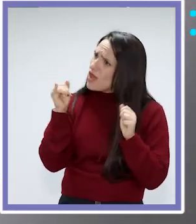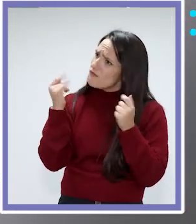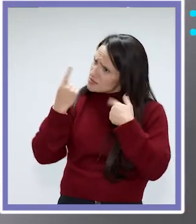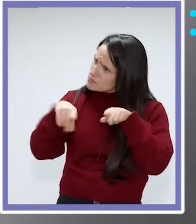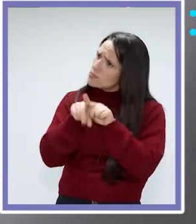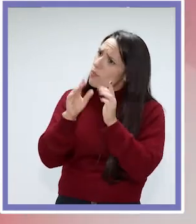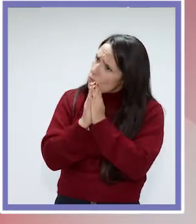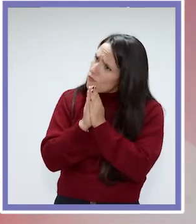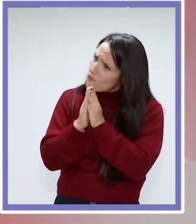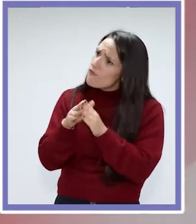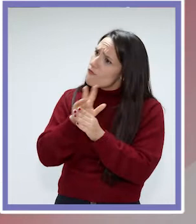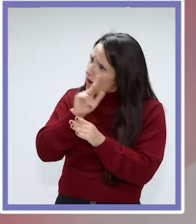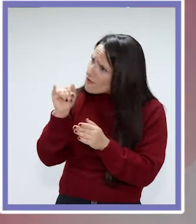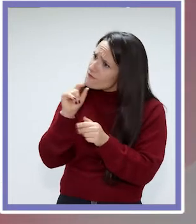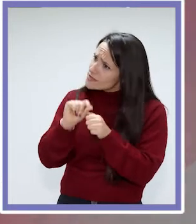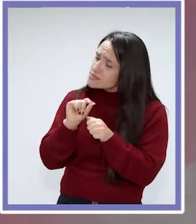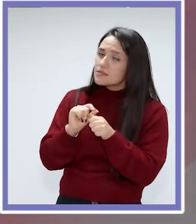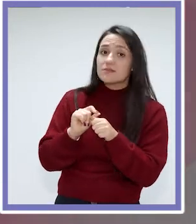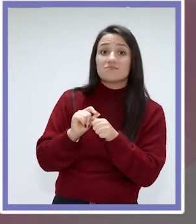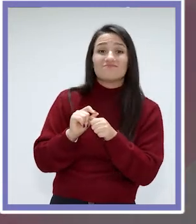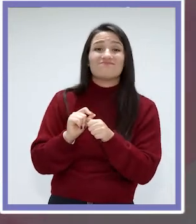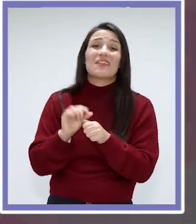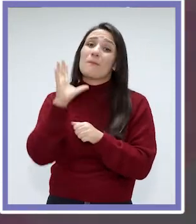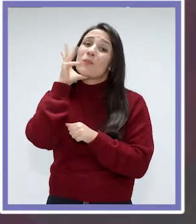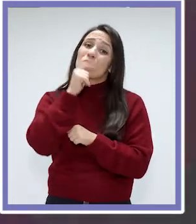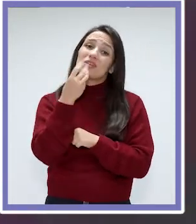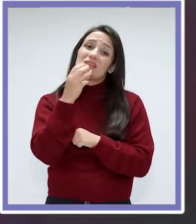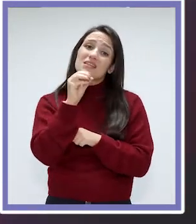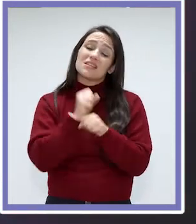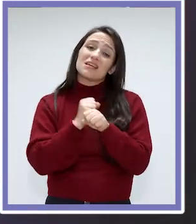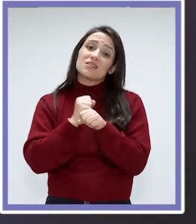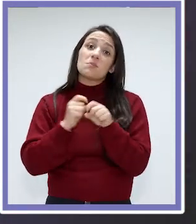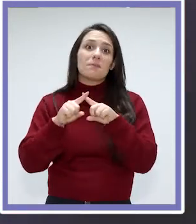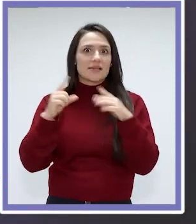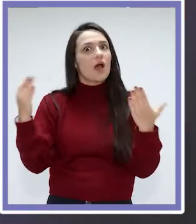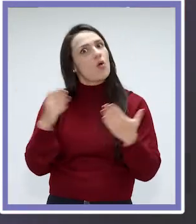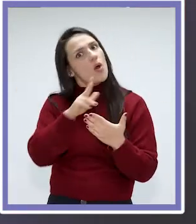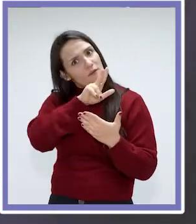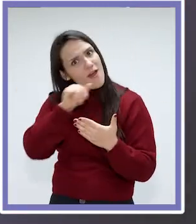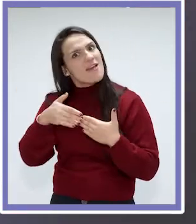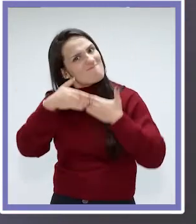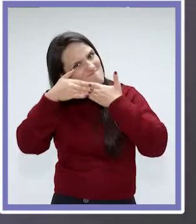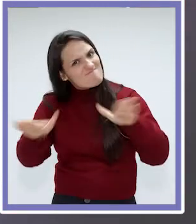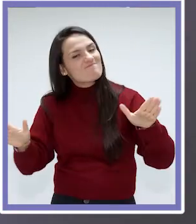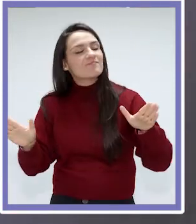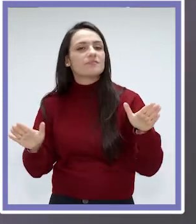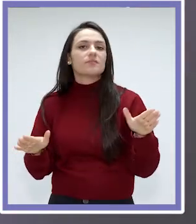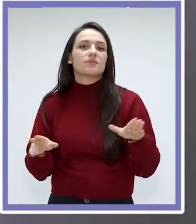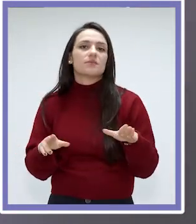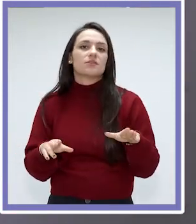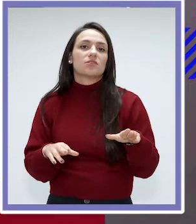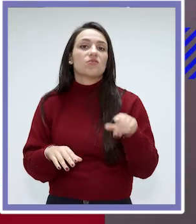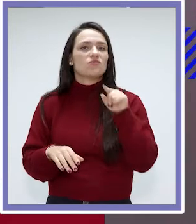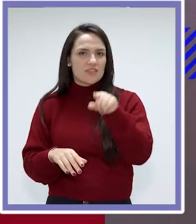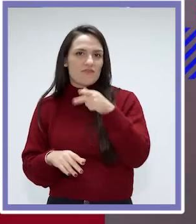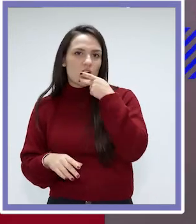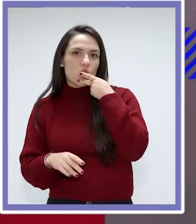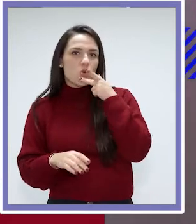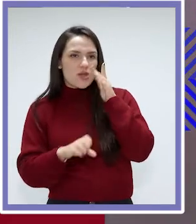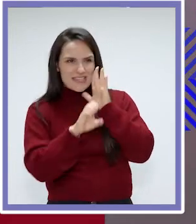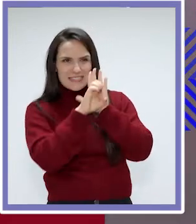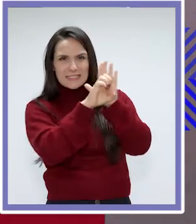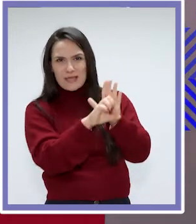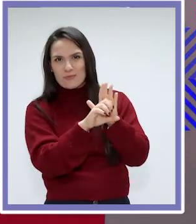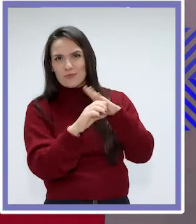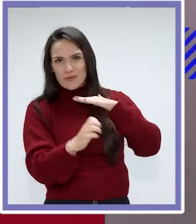esse projeto. E agora a gente está vendo isso. Eu acho que esses exemplos que você mencionou é um exemplo